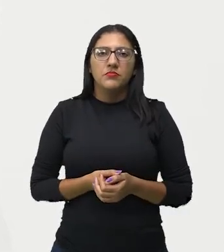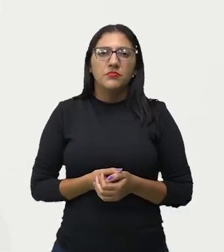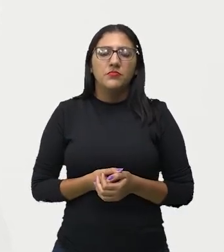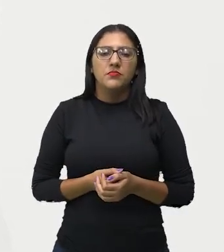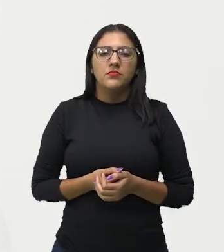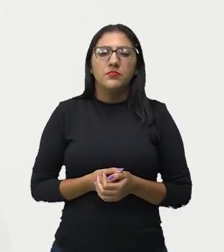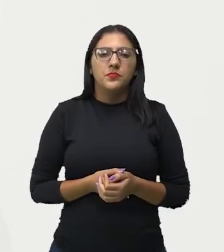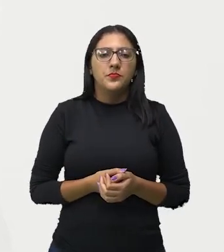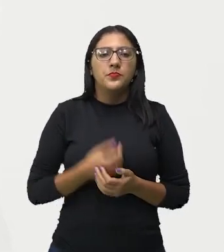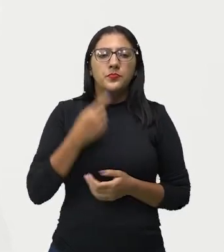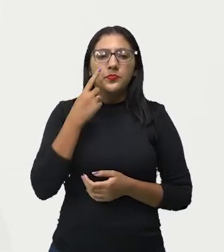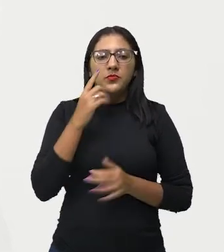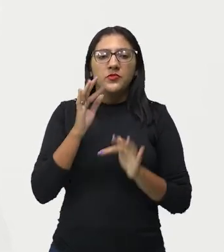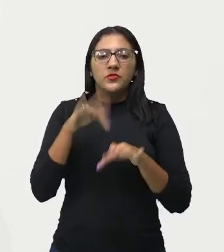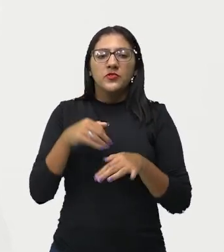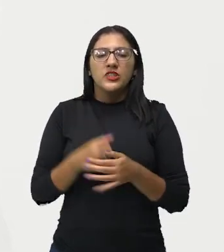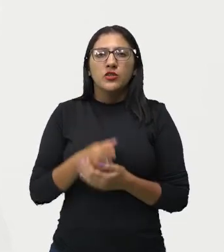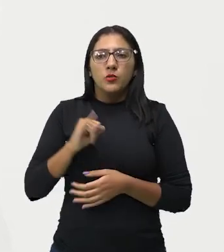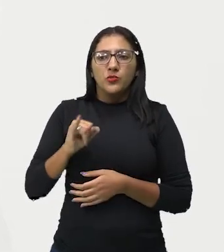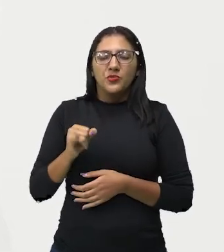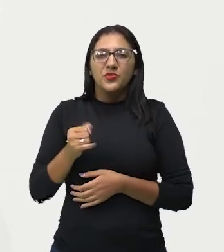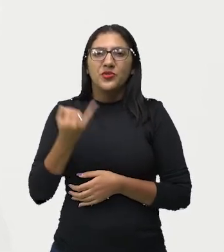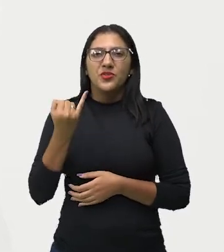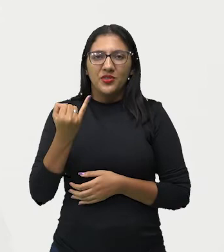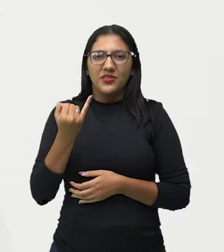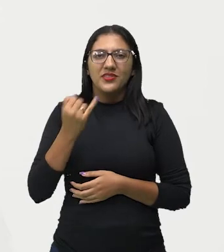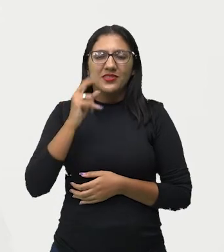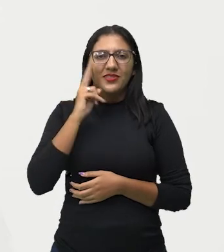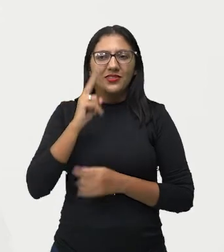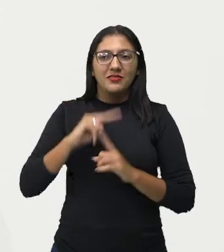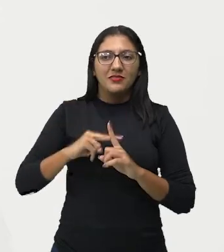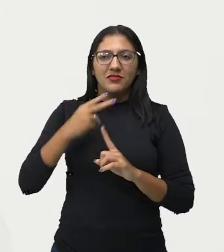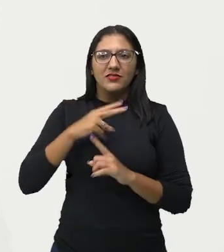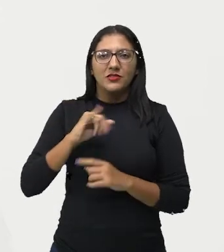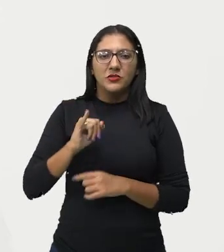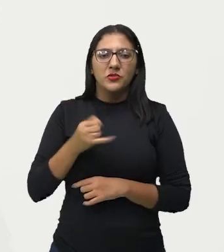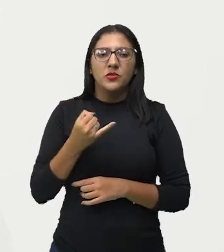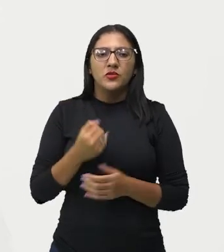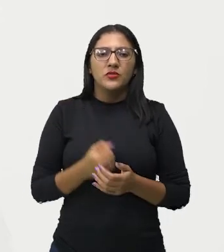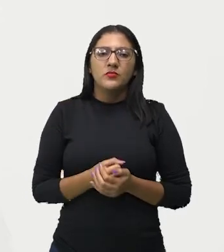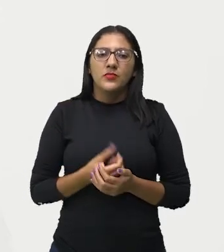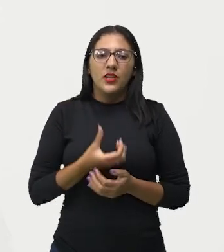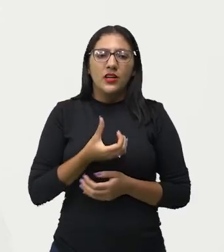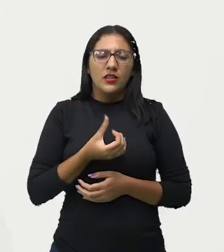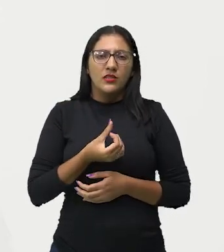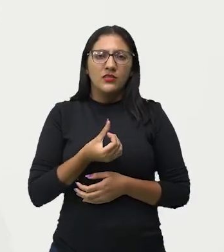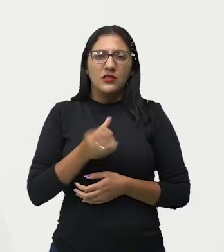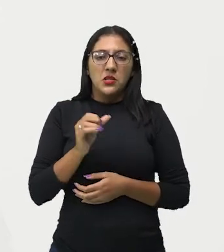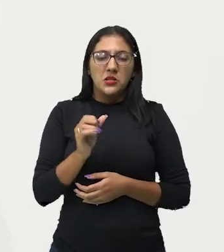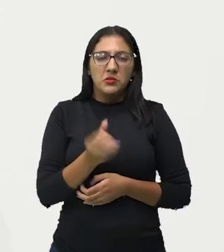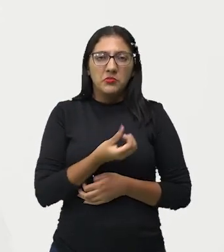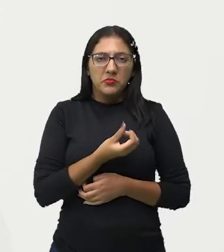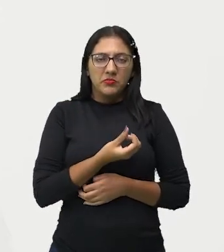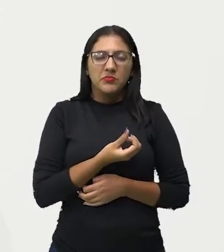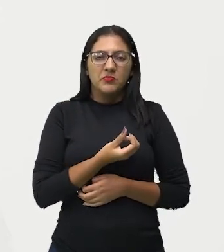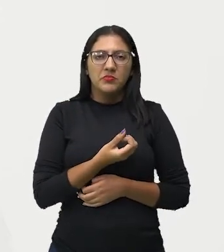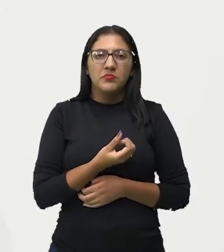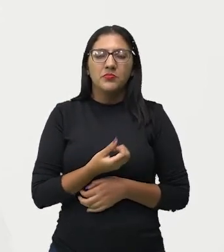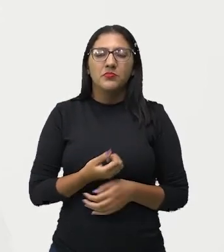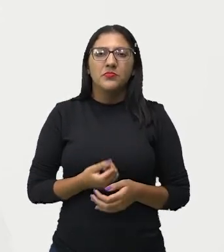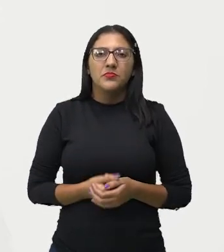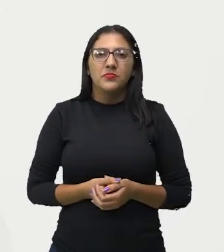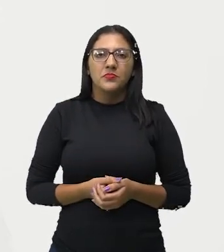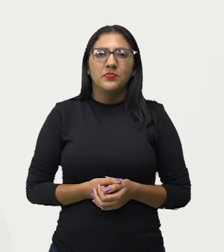E, por fim, os juros que a gente representa pela letra J é 6 mil